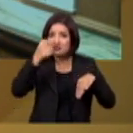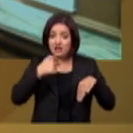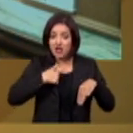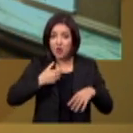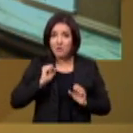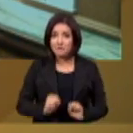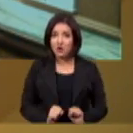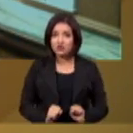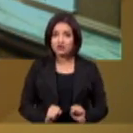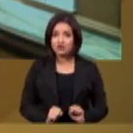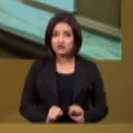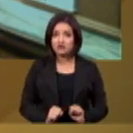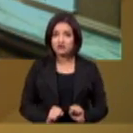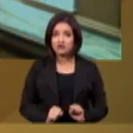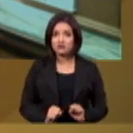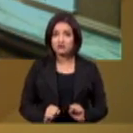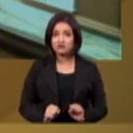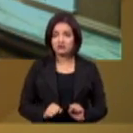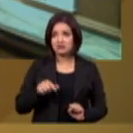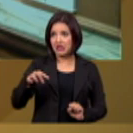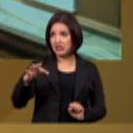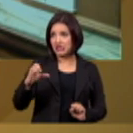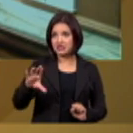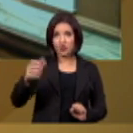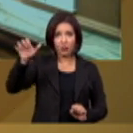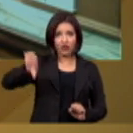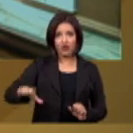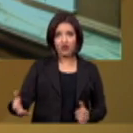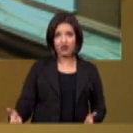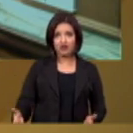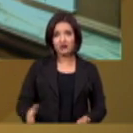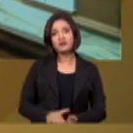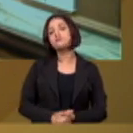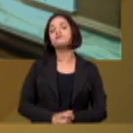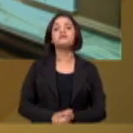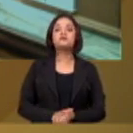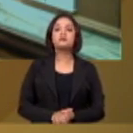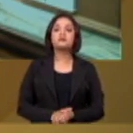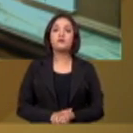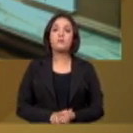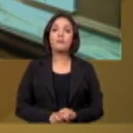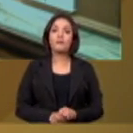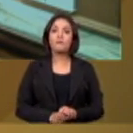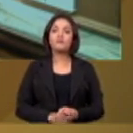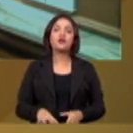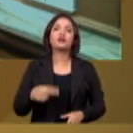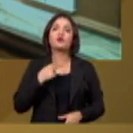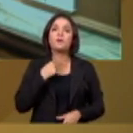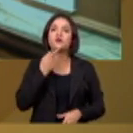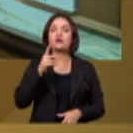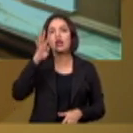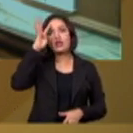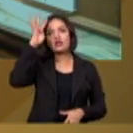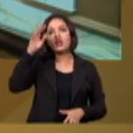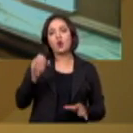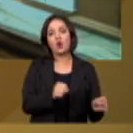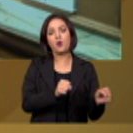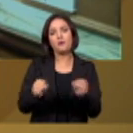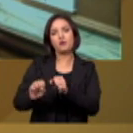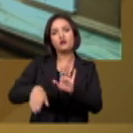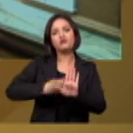um e quatro e vou cardiologia dos poderes implícitos